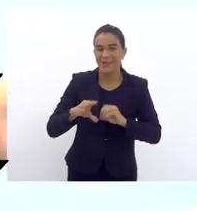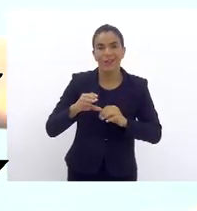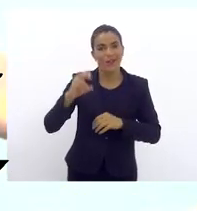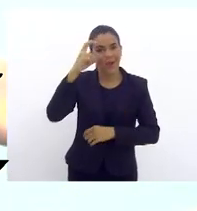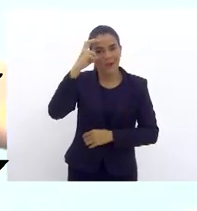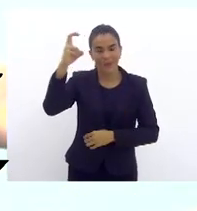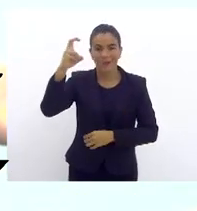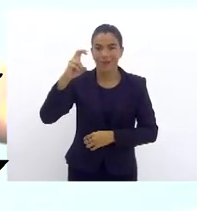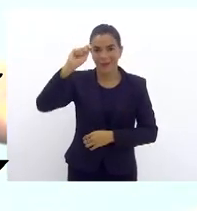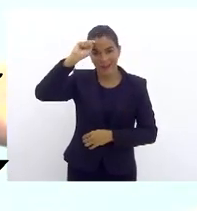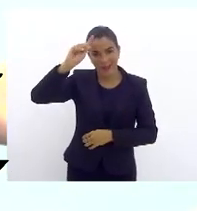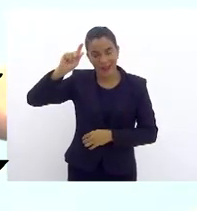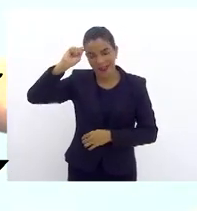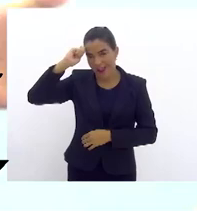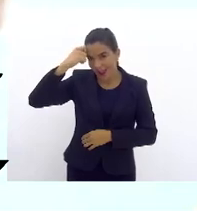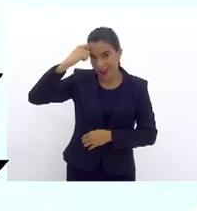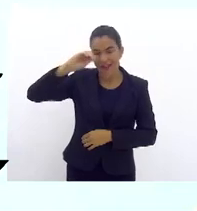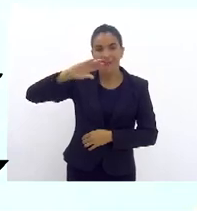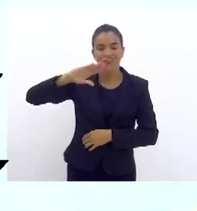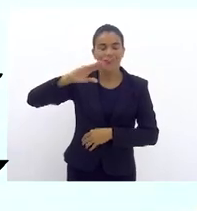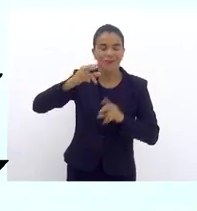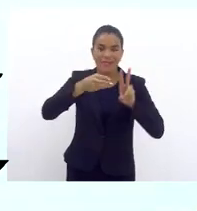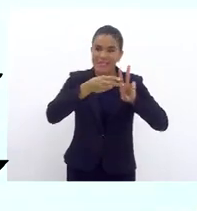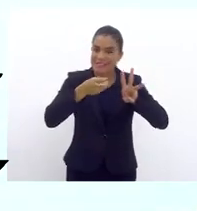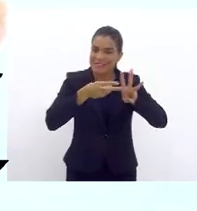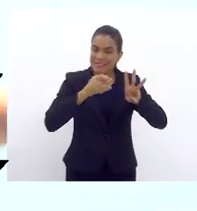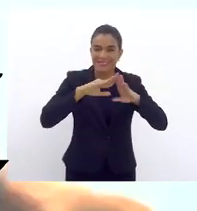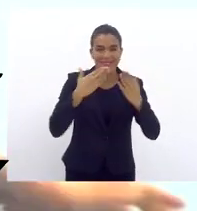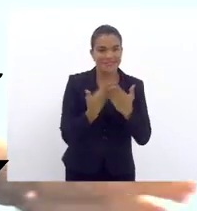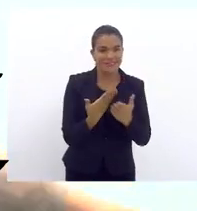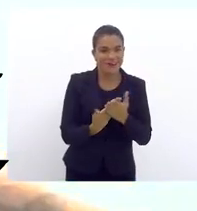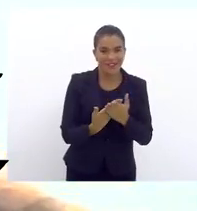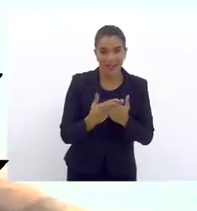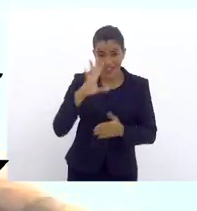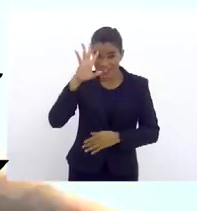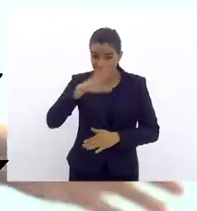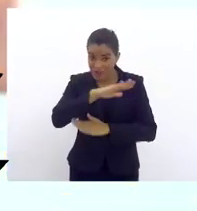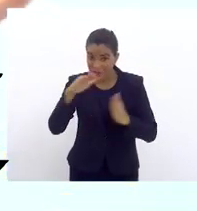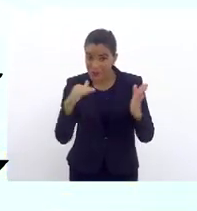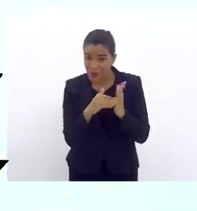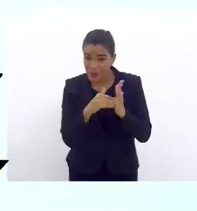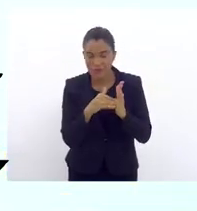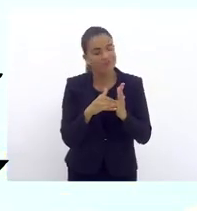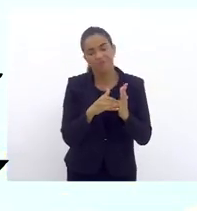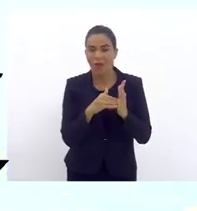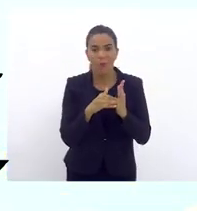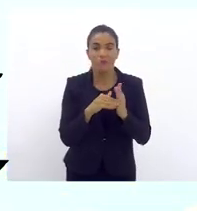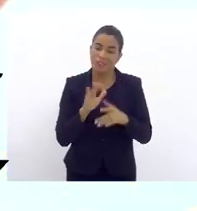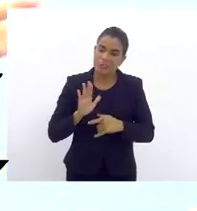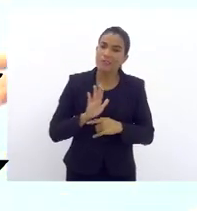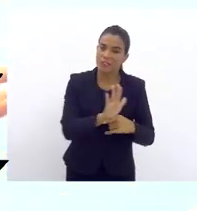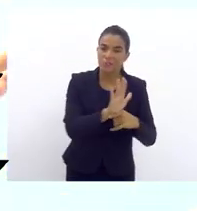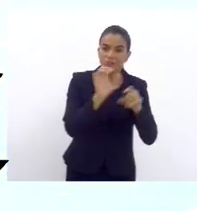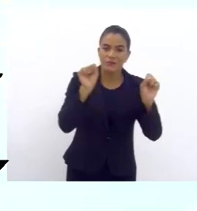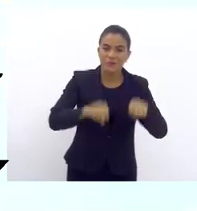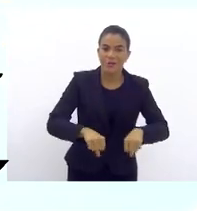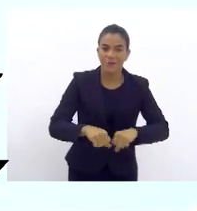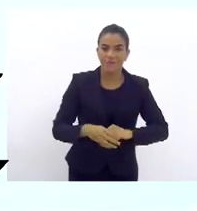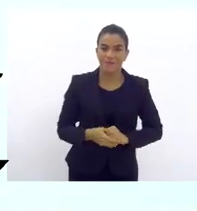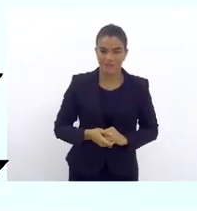afredígenas nas escolas isso por si só resolve tudo não mas ajuda ajuda